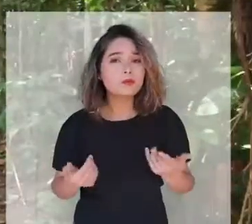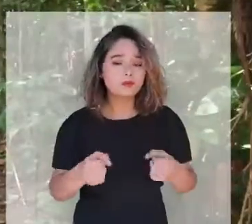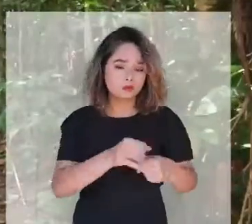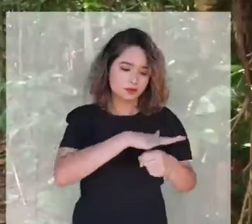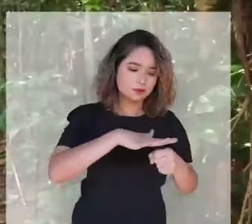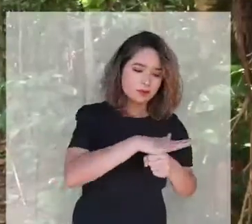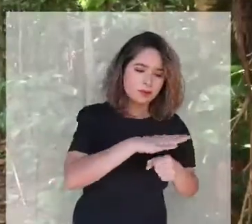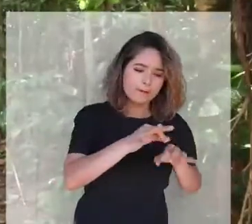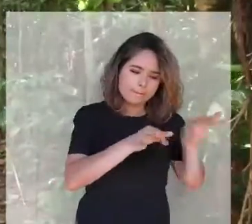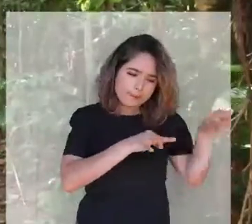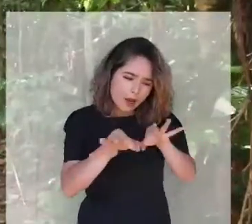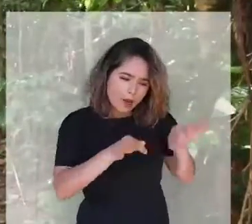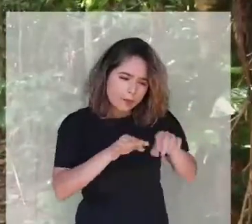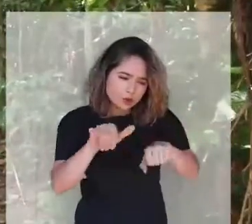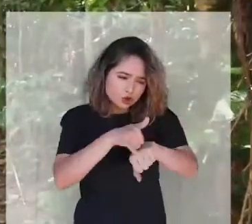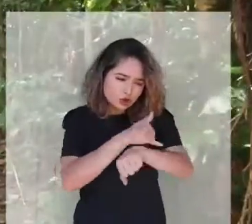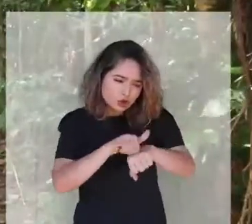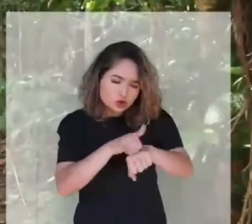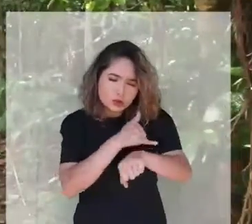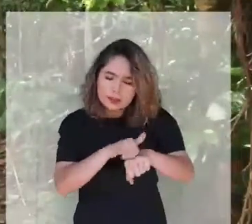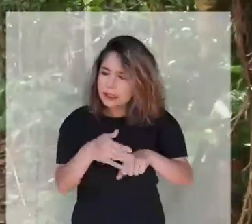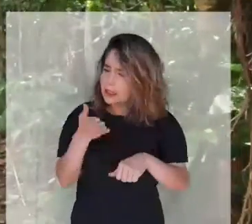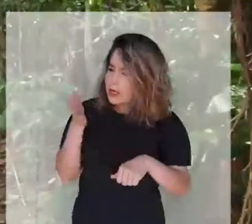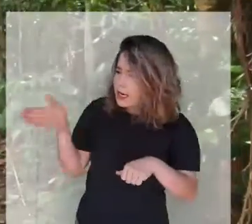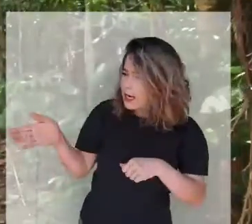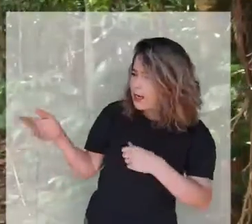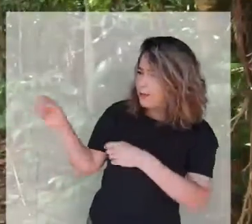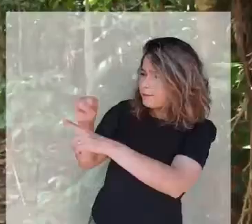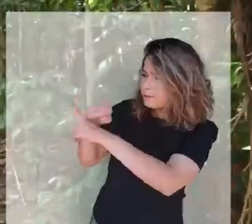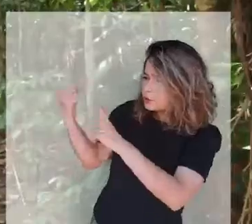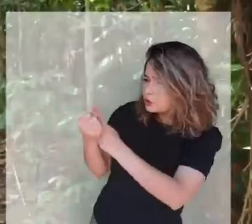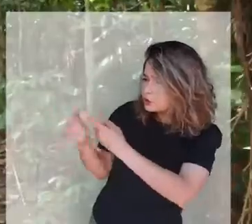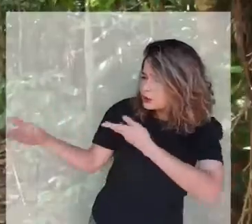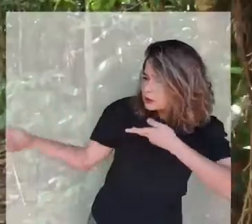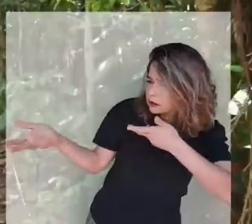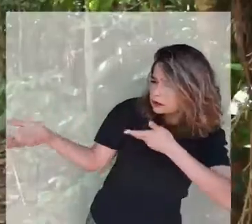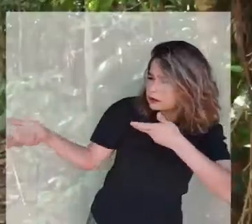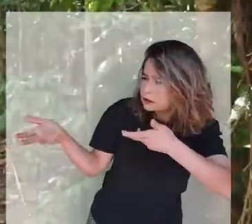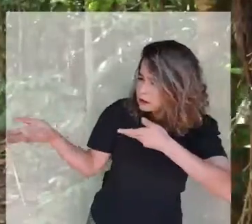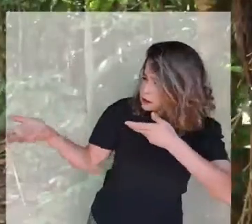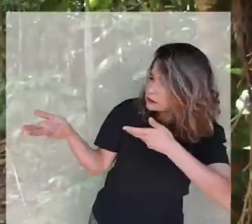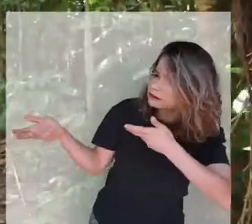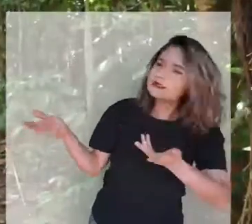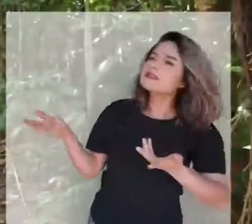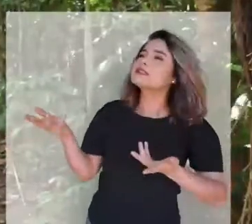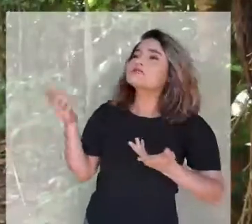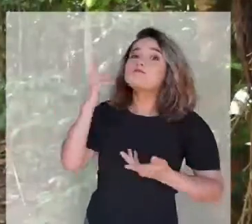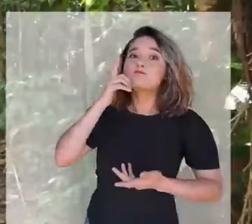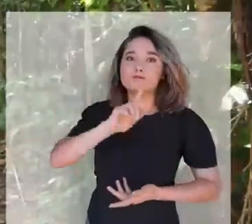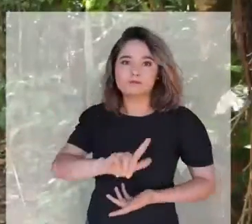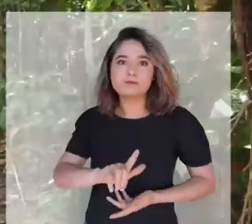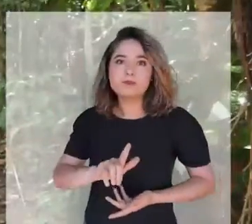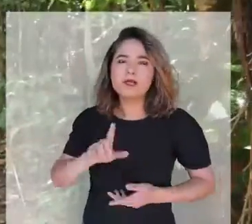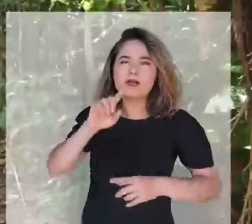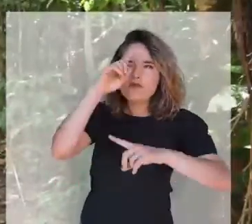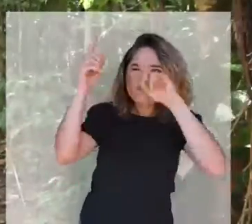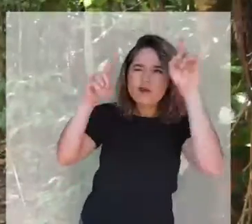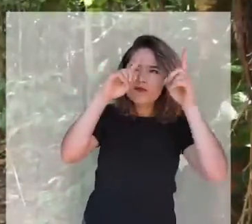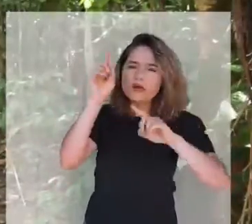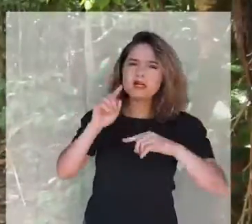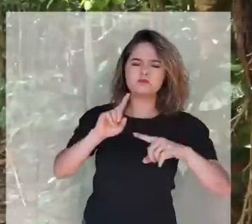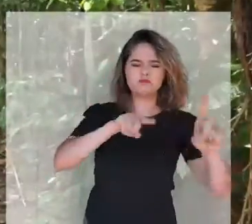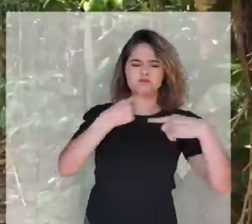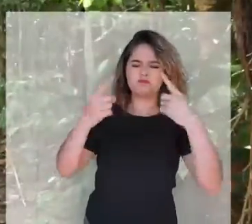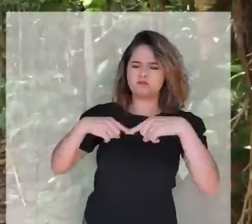uma nova possibilidade de atingir, por exemplo, a sociedade. Muita criatividade e muita